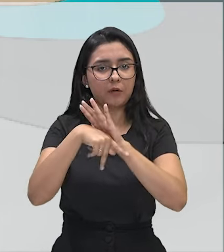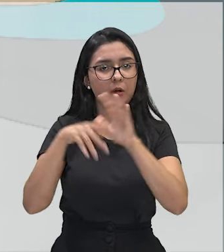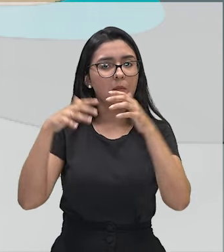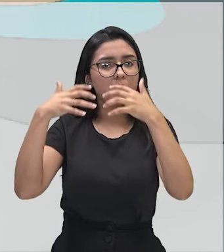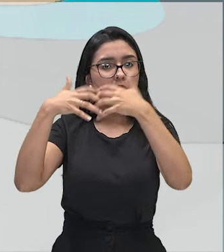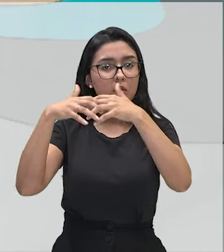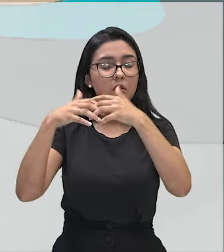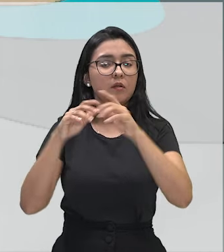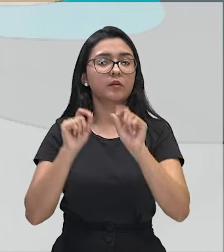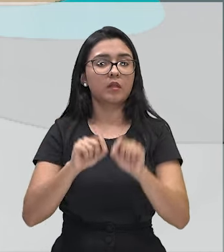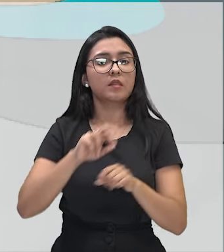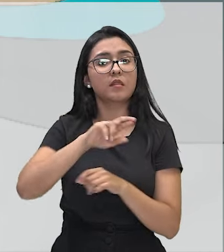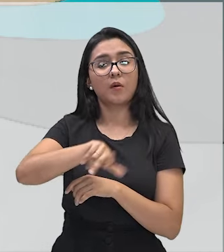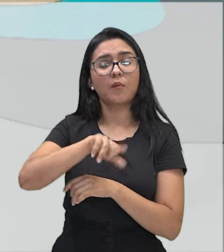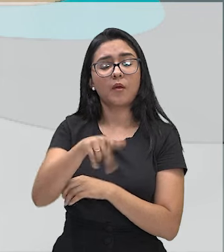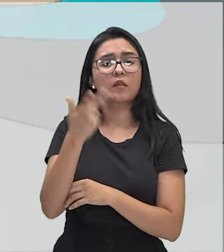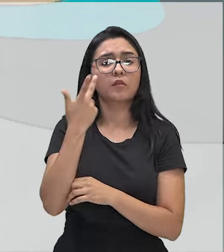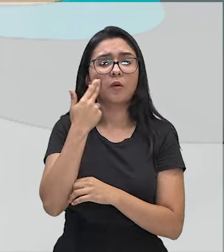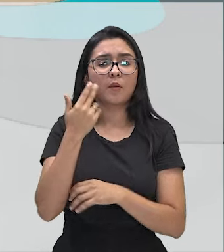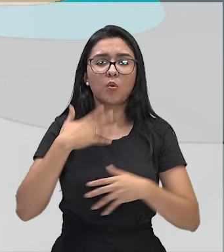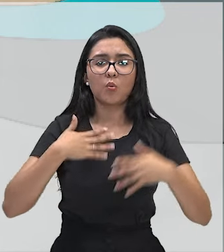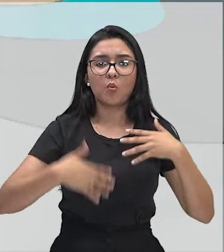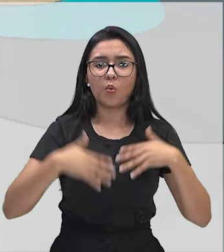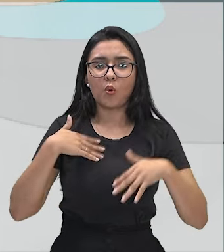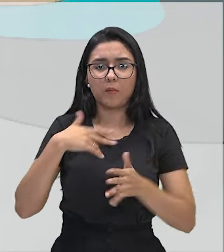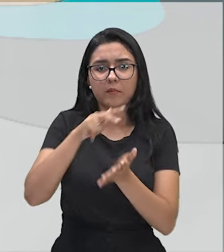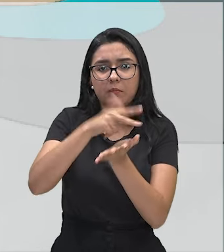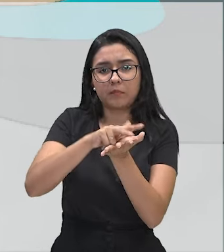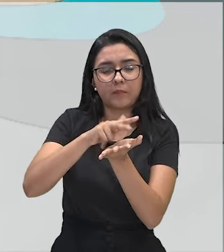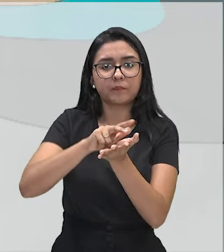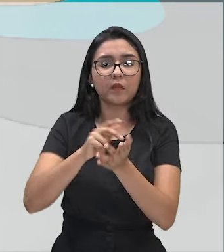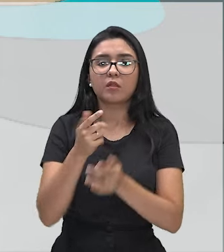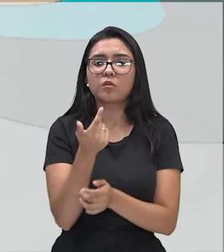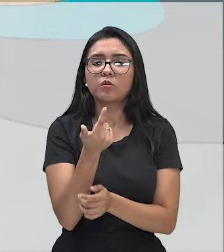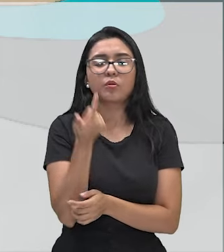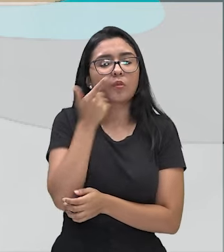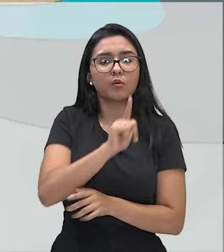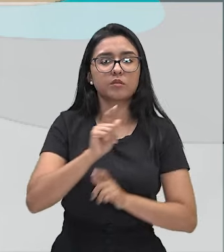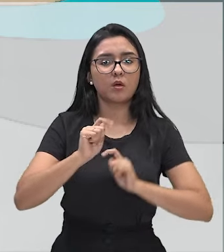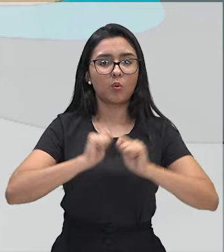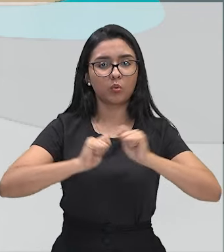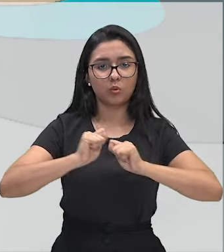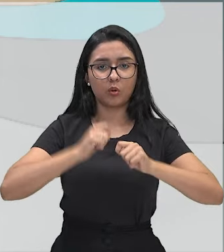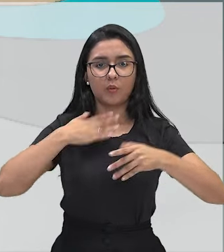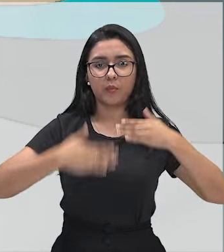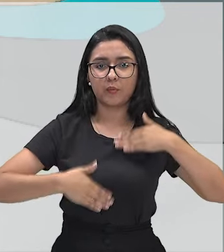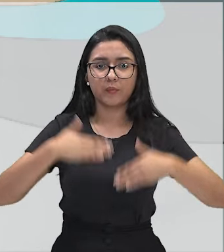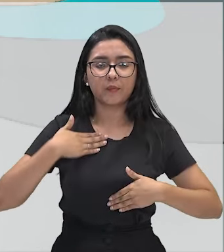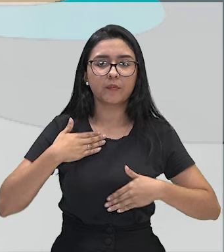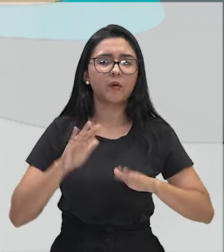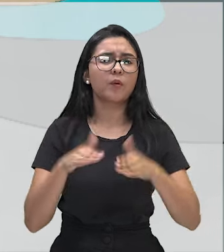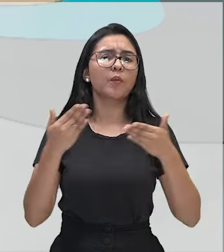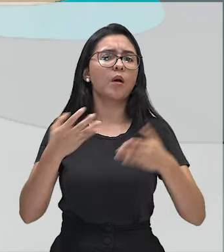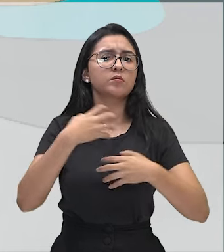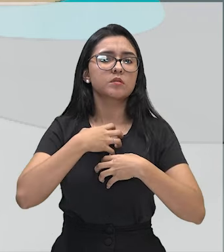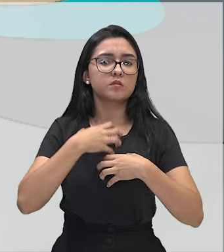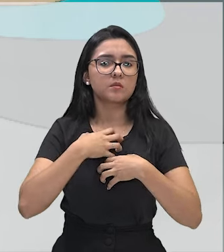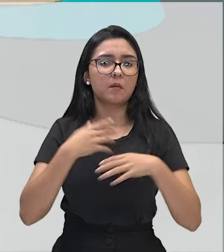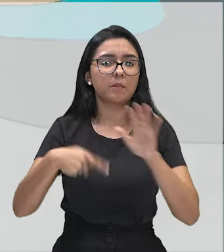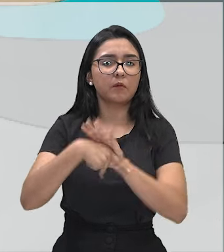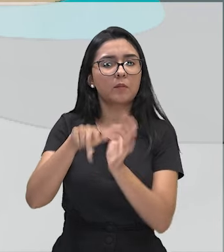se tornam anormais é como se o seu corpo entrasse em pano e você não tem mais controle sobre ele e quais são os sinais dessa